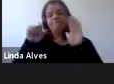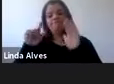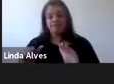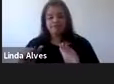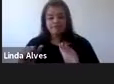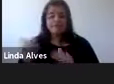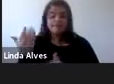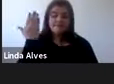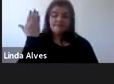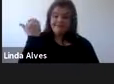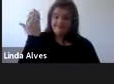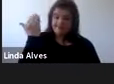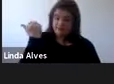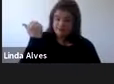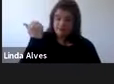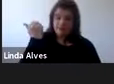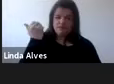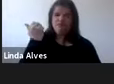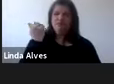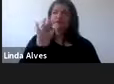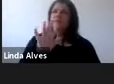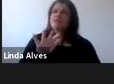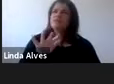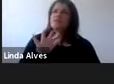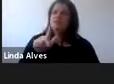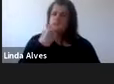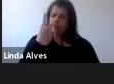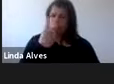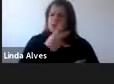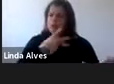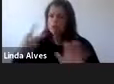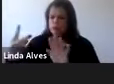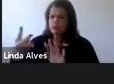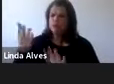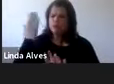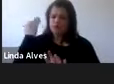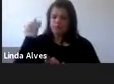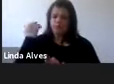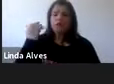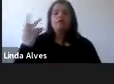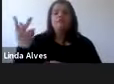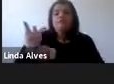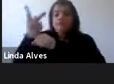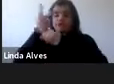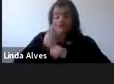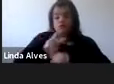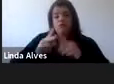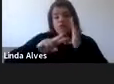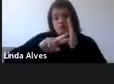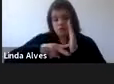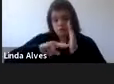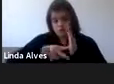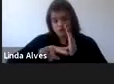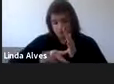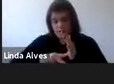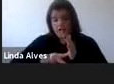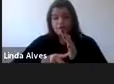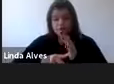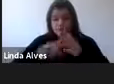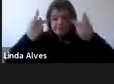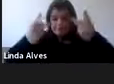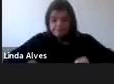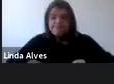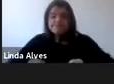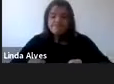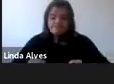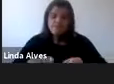passada, ou melhor, na semana anterior, a Volkswagen procurou os sindicatos que representam os trabalhadores na Volkswagen no Brasil e propôs a cada sindicato